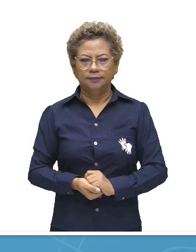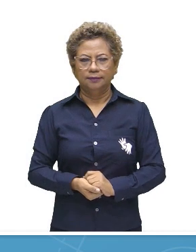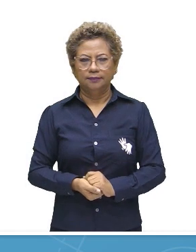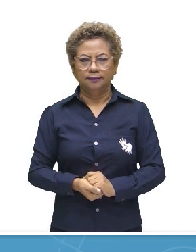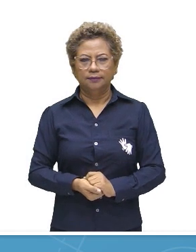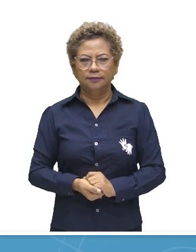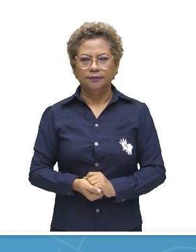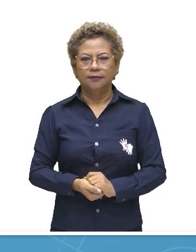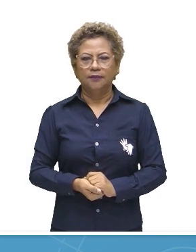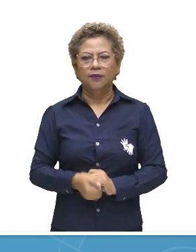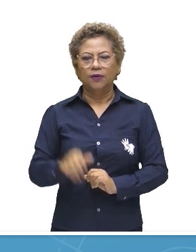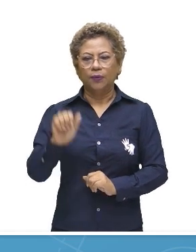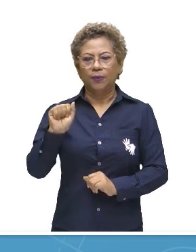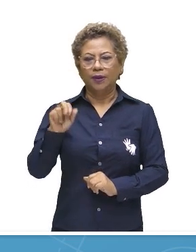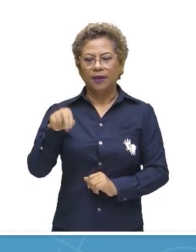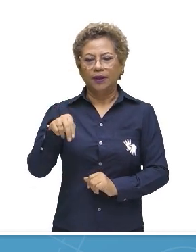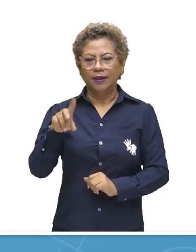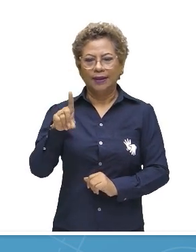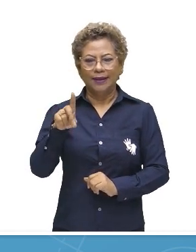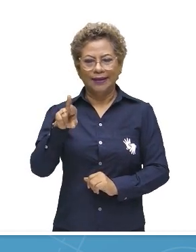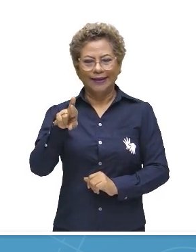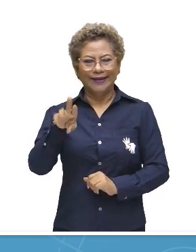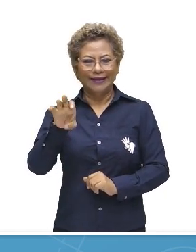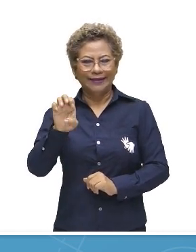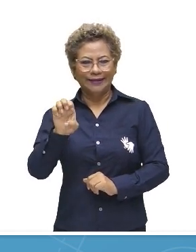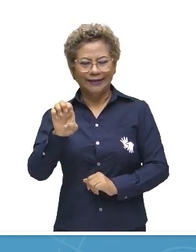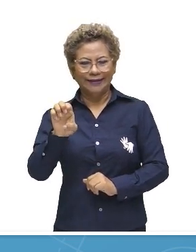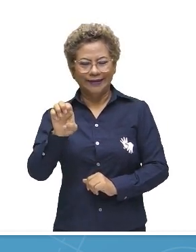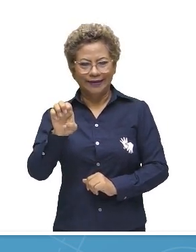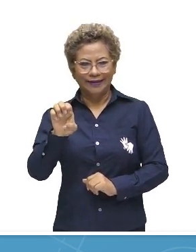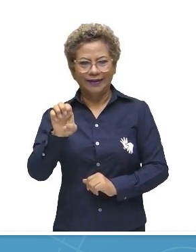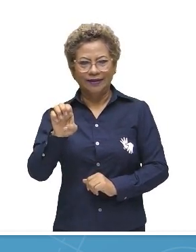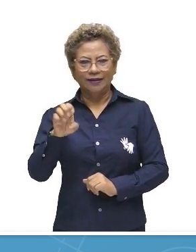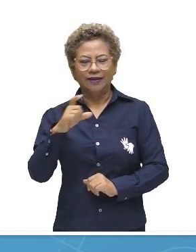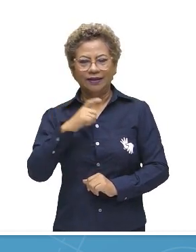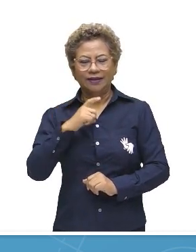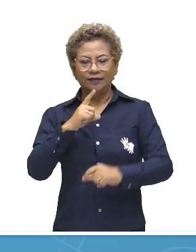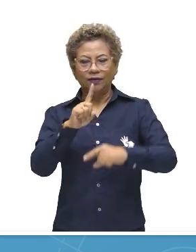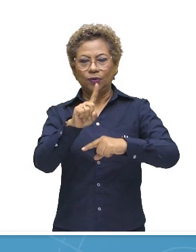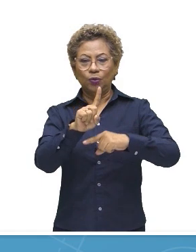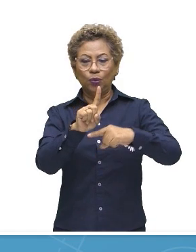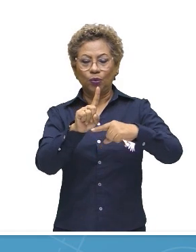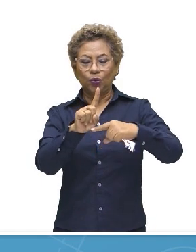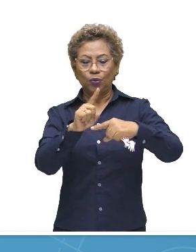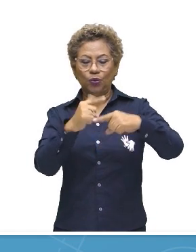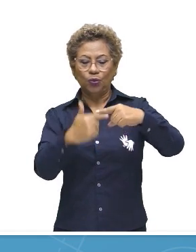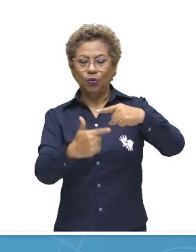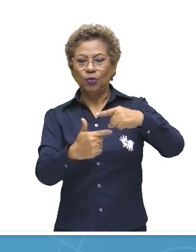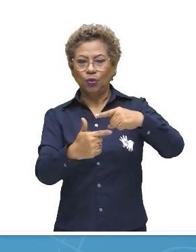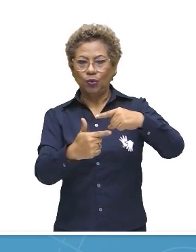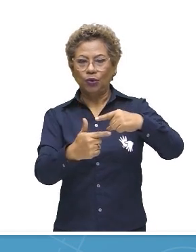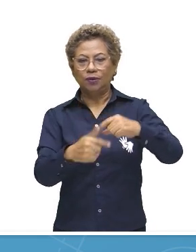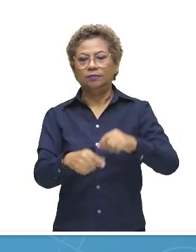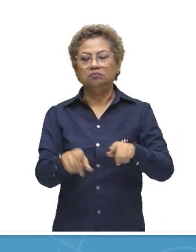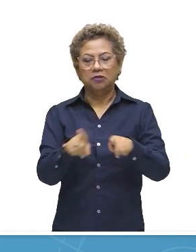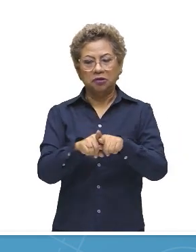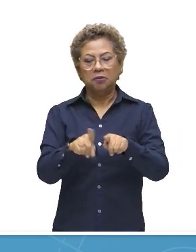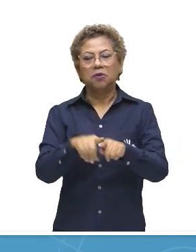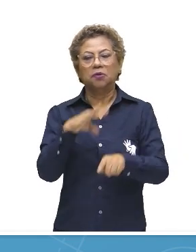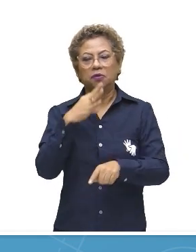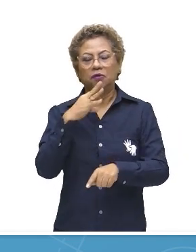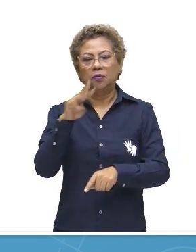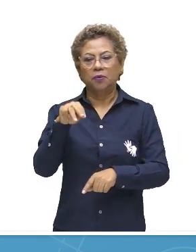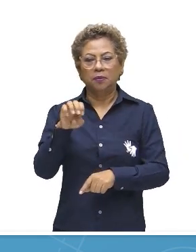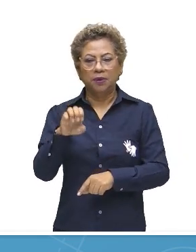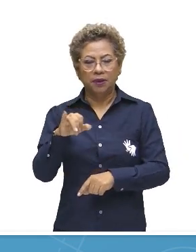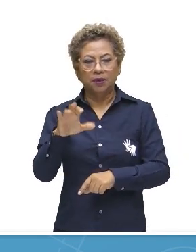O André, ele recebeu 1 sobre 2. 1 sobre 2 é conhecido também como meio. Então, qual é